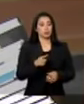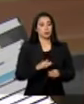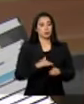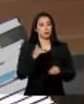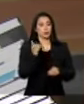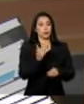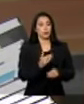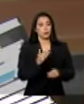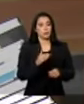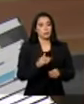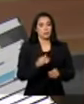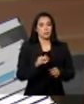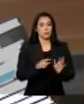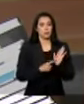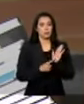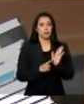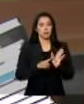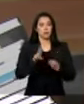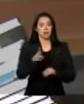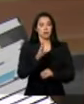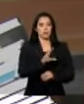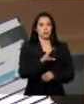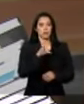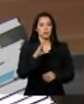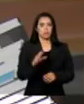precedente firmado no habeas